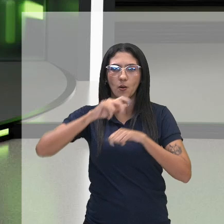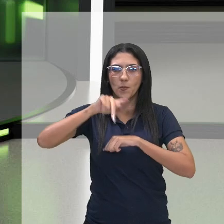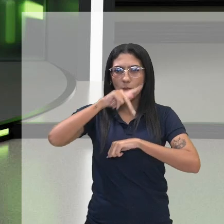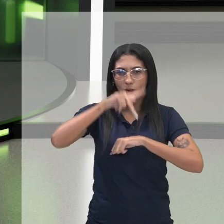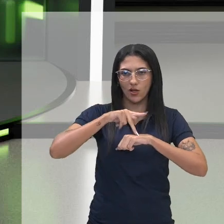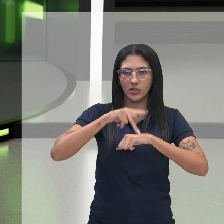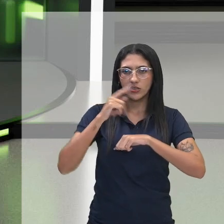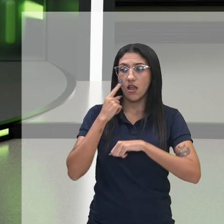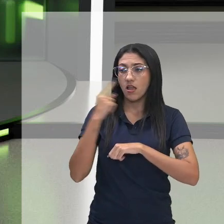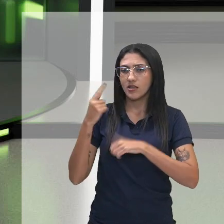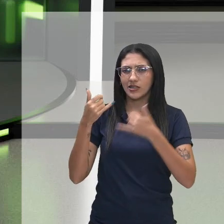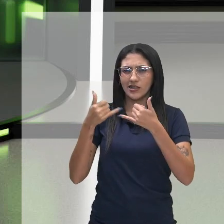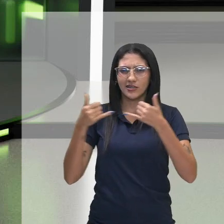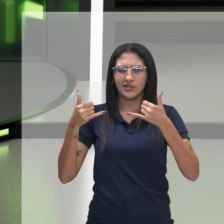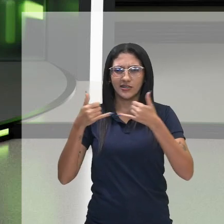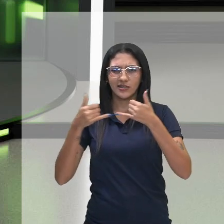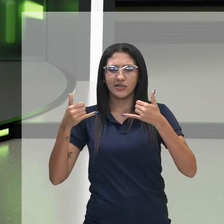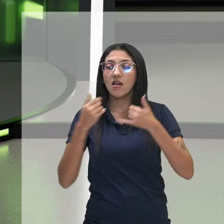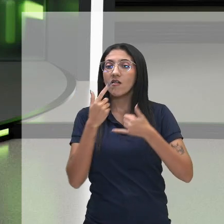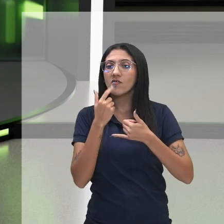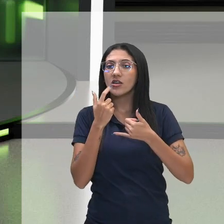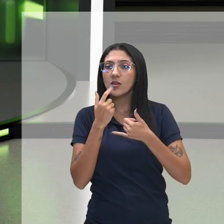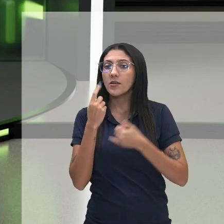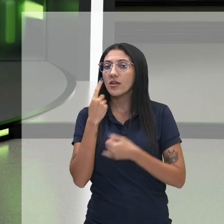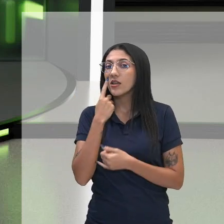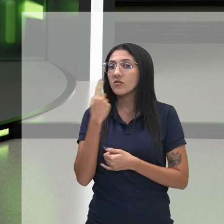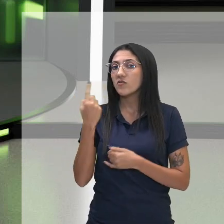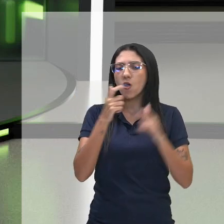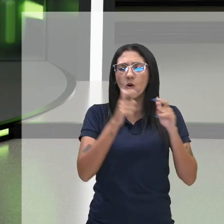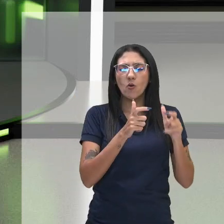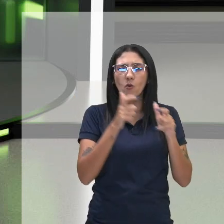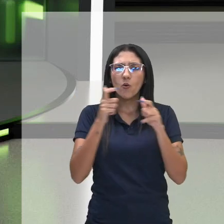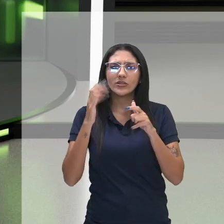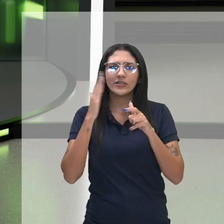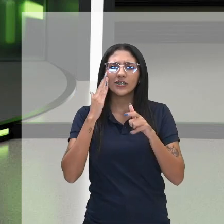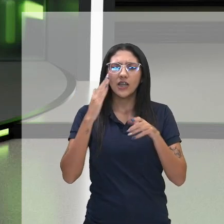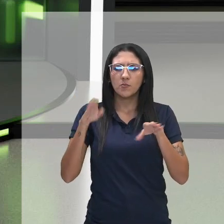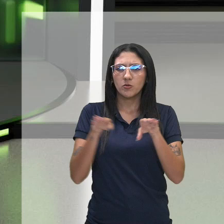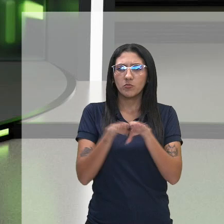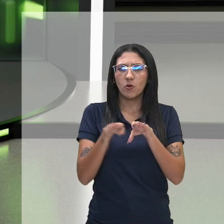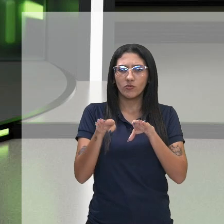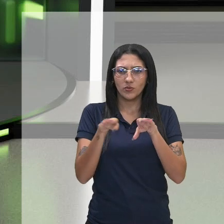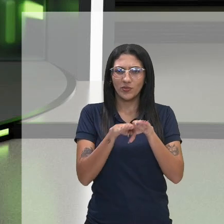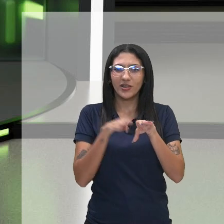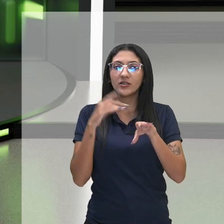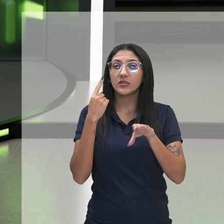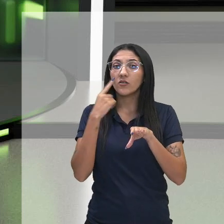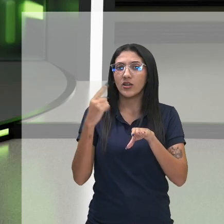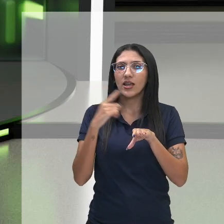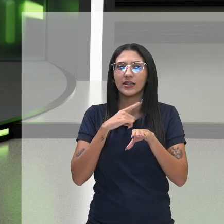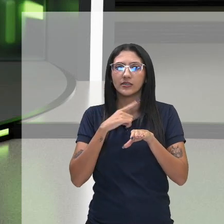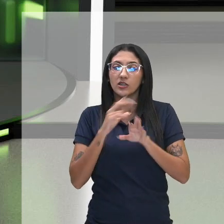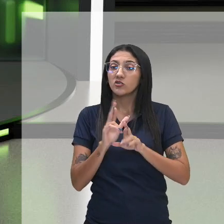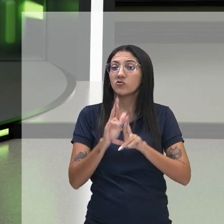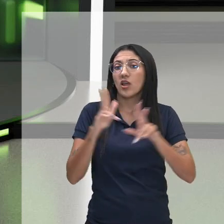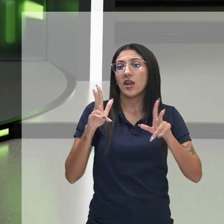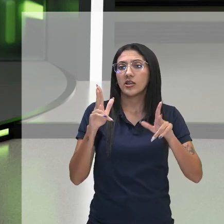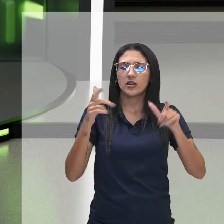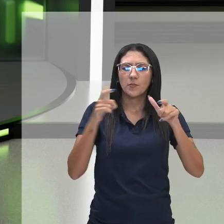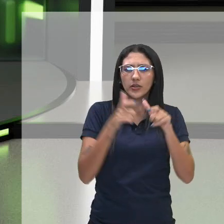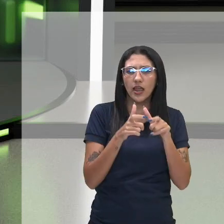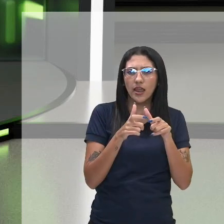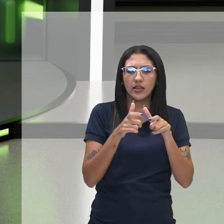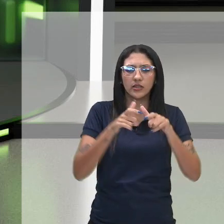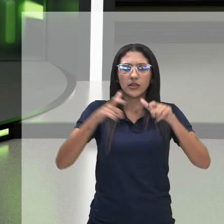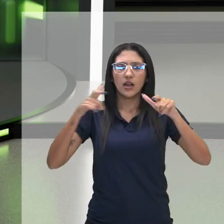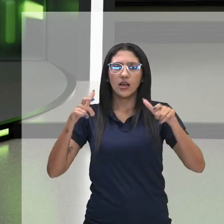em vermelho a representação das placas tectônicas, né? Então, a gente observa que tem diferentes tamanhos de placas tectônicas e que elas estão